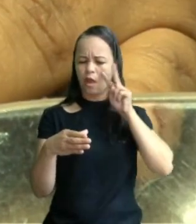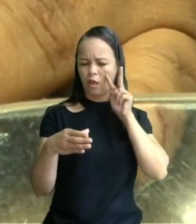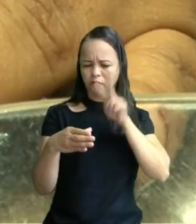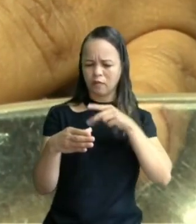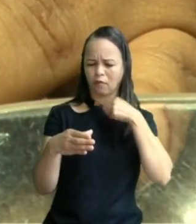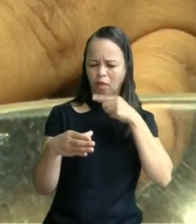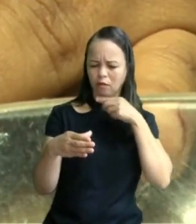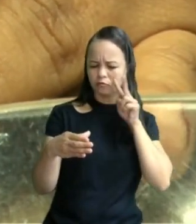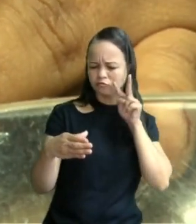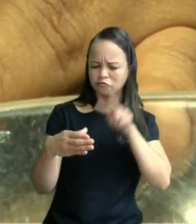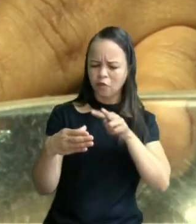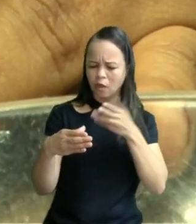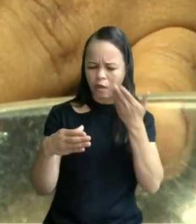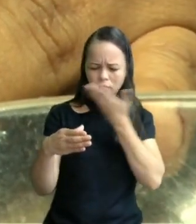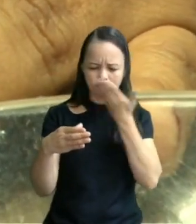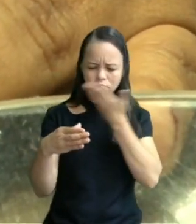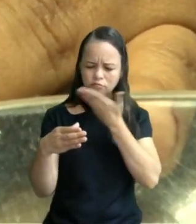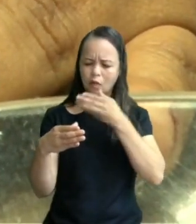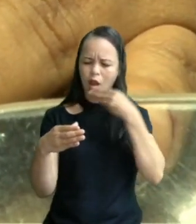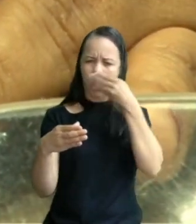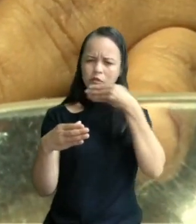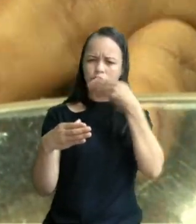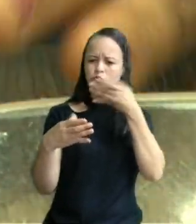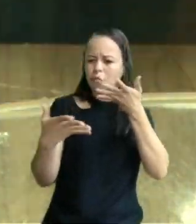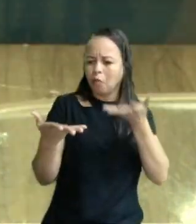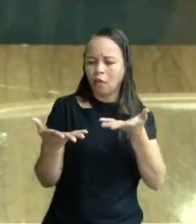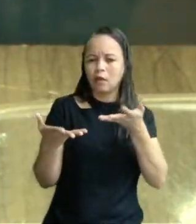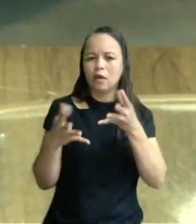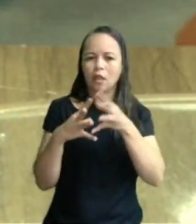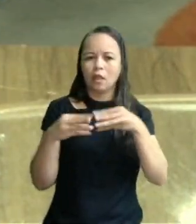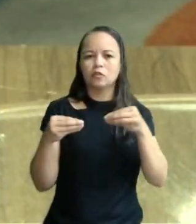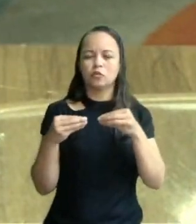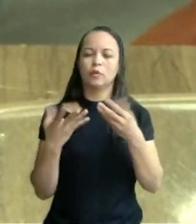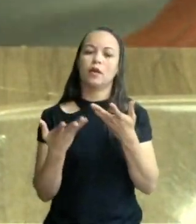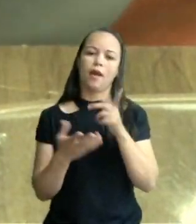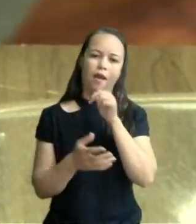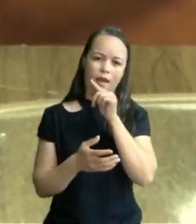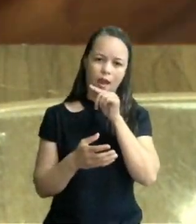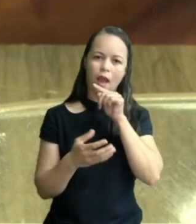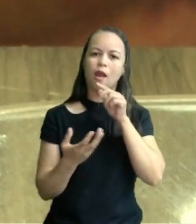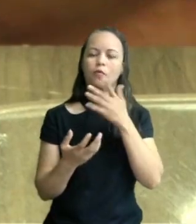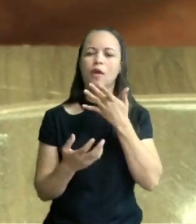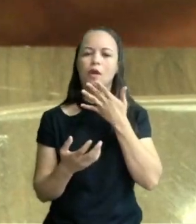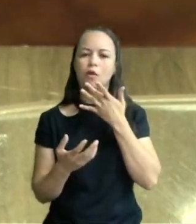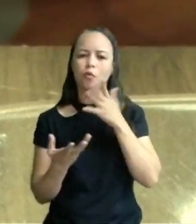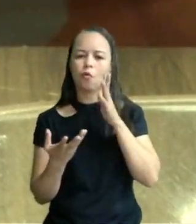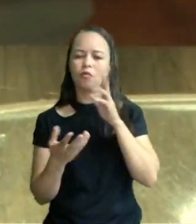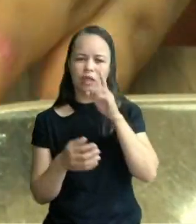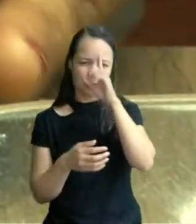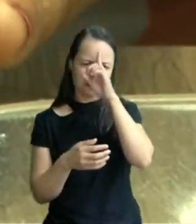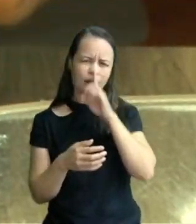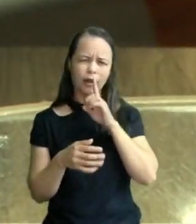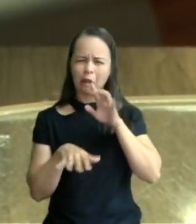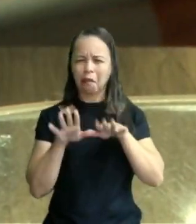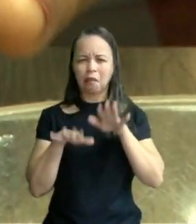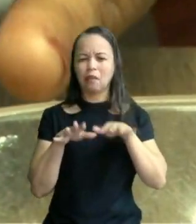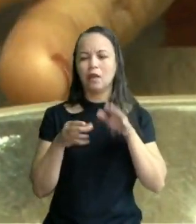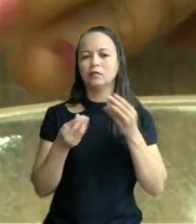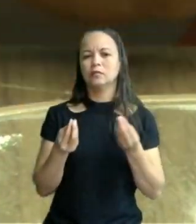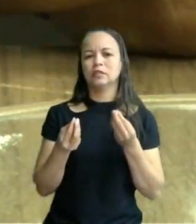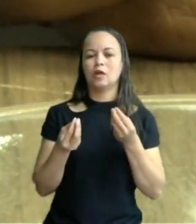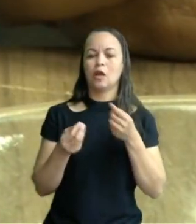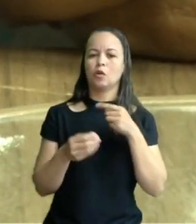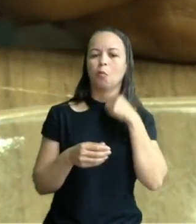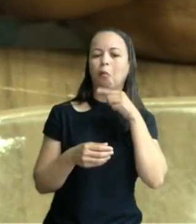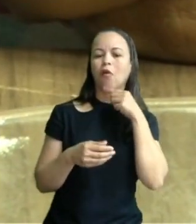mais enxergar o açúcar. A água pode até mudar de cor, como ela ficou aqui, ó, um pouquinho meio amarelada, mas a gente não